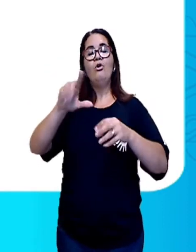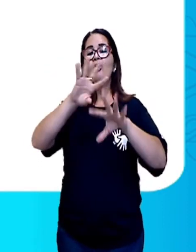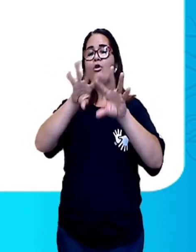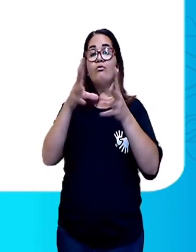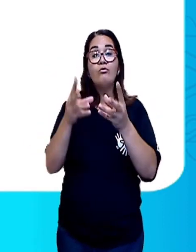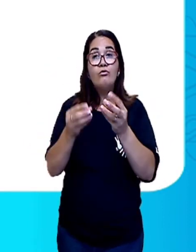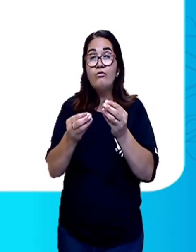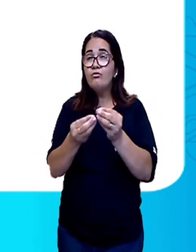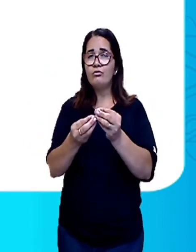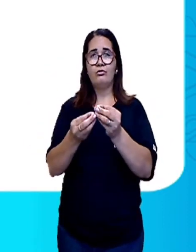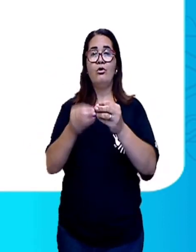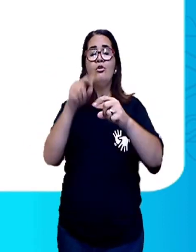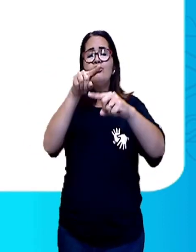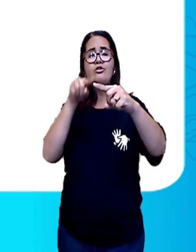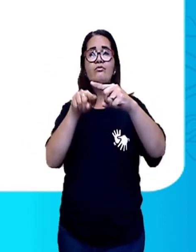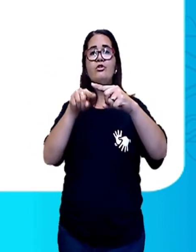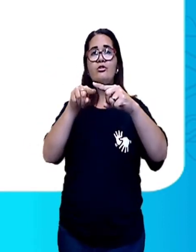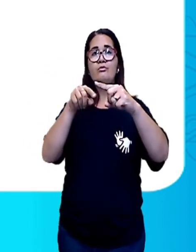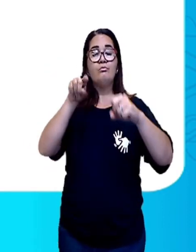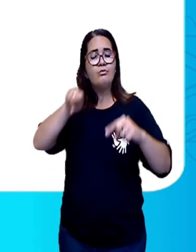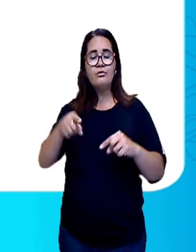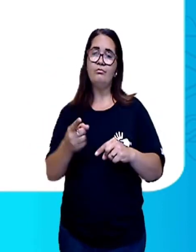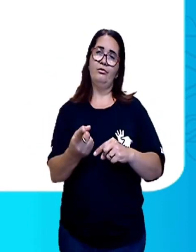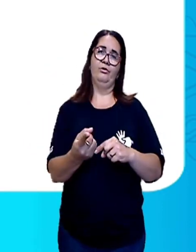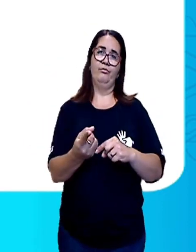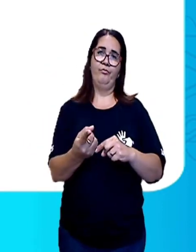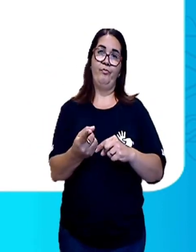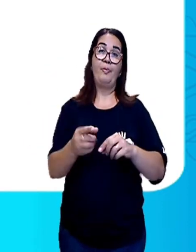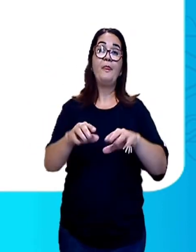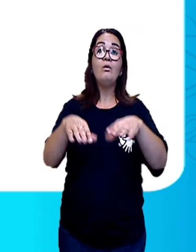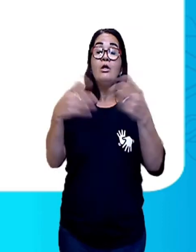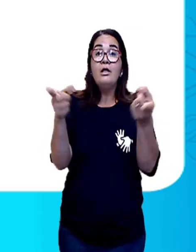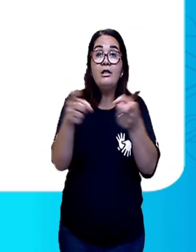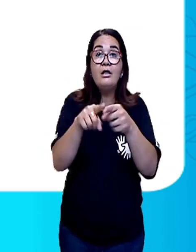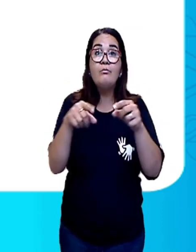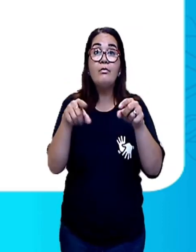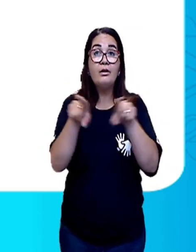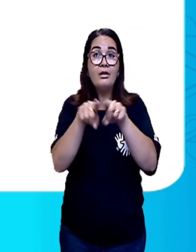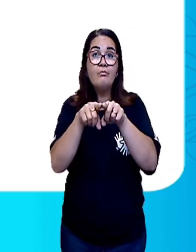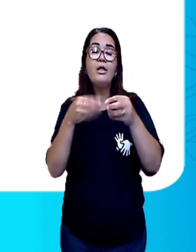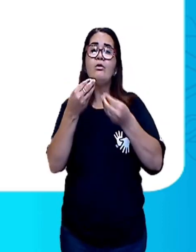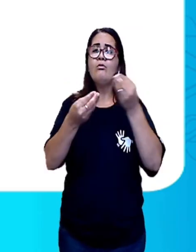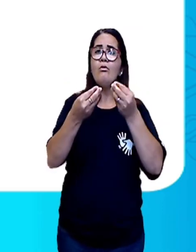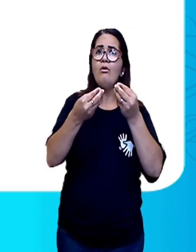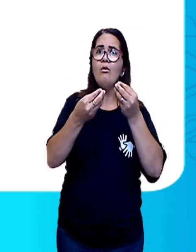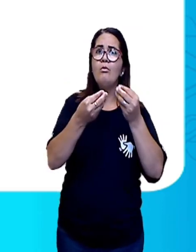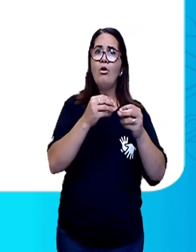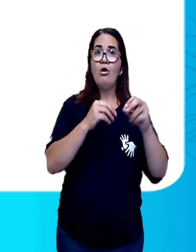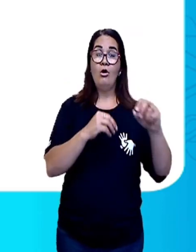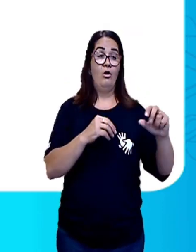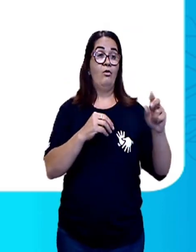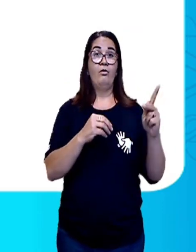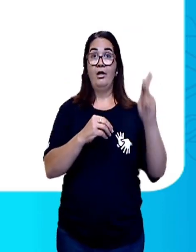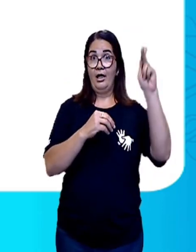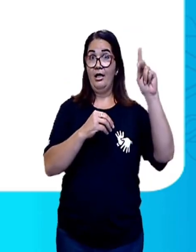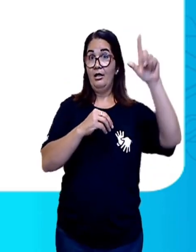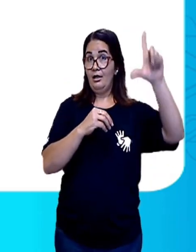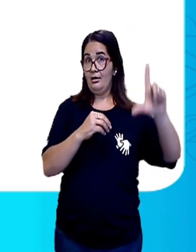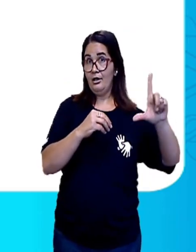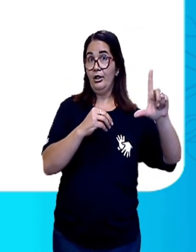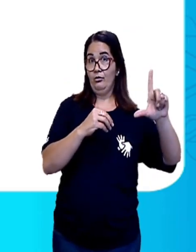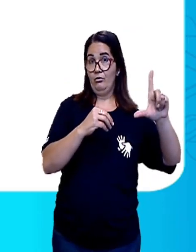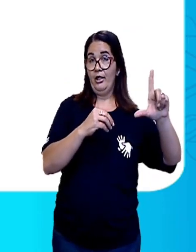por 1000. Agora, fazendo a conversão de quilolitro para hectolitro, eu vou multiplicar por